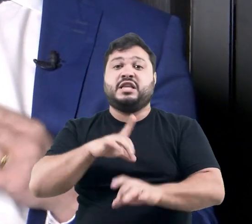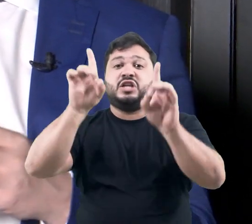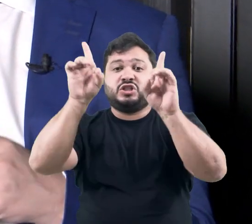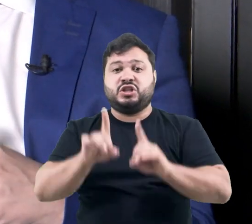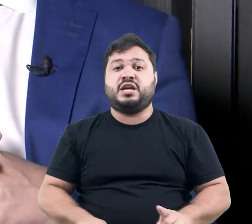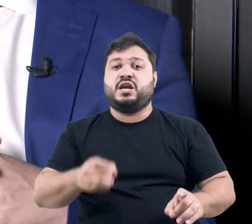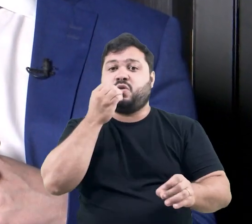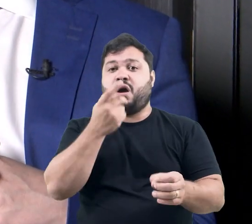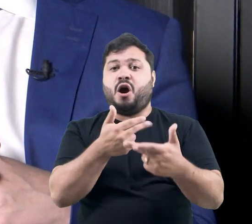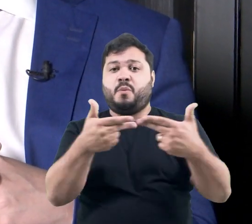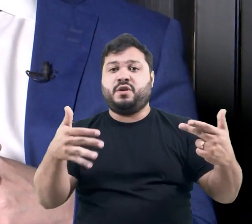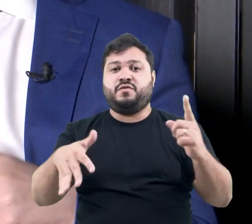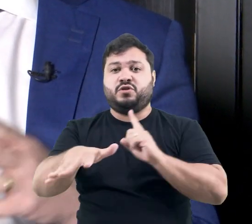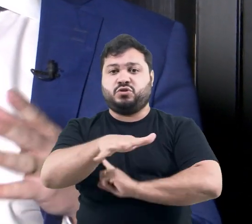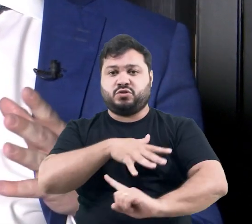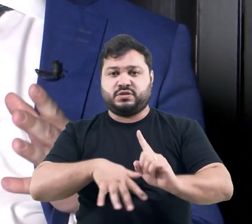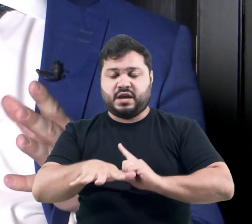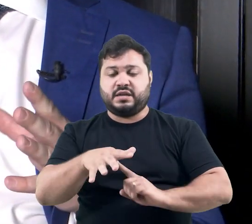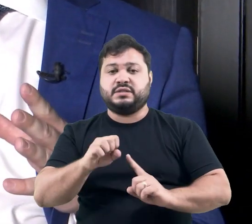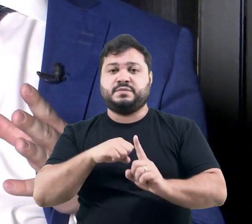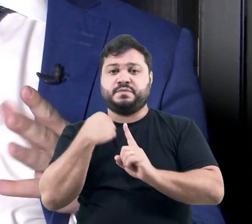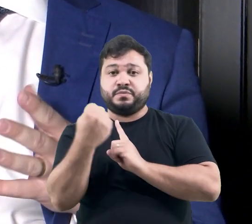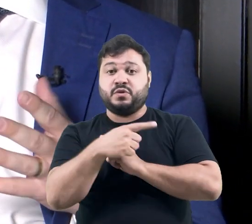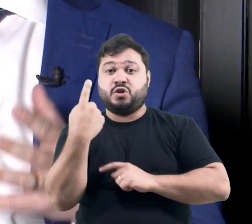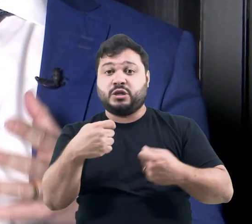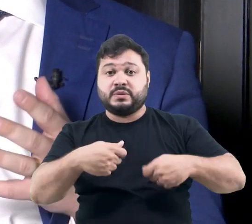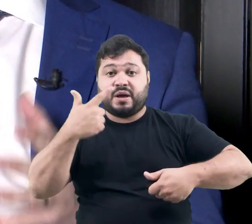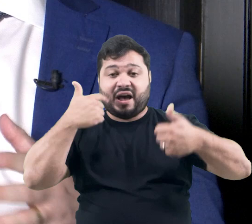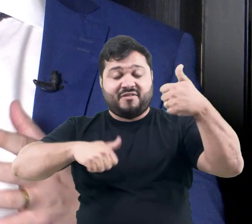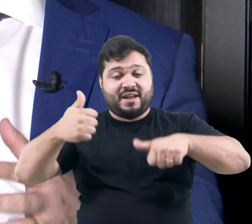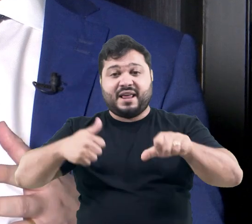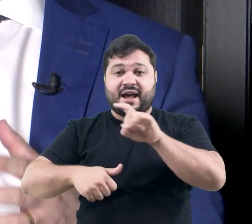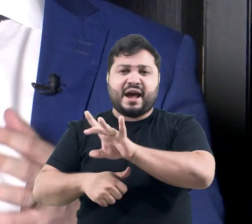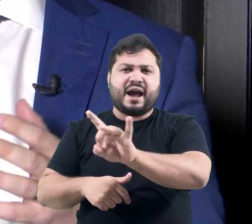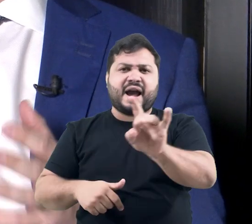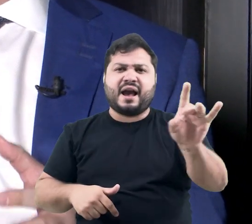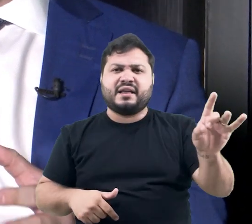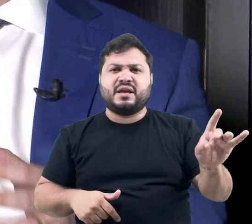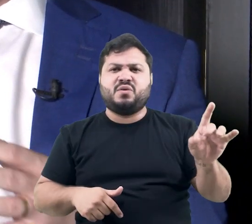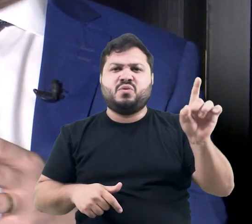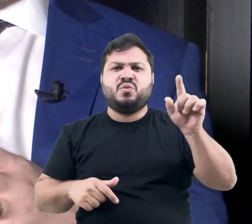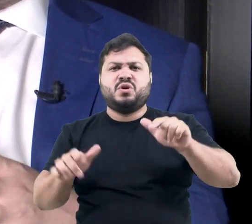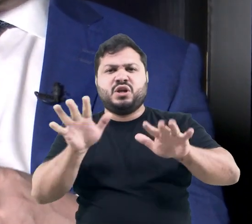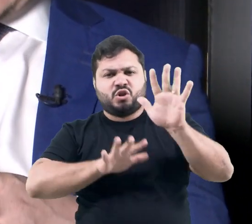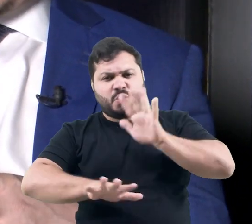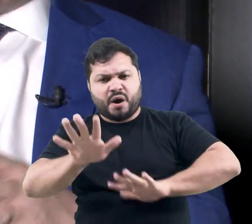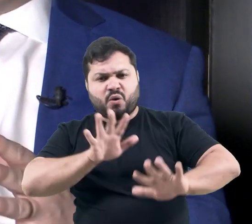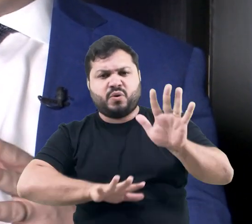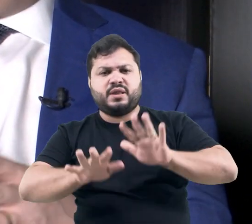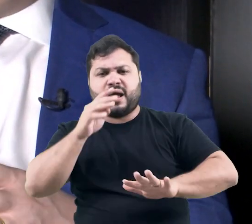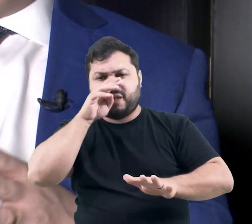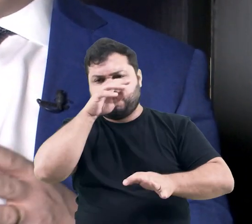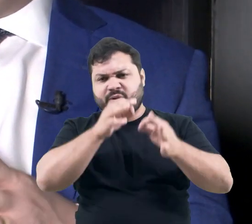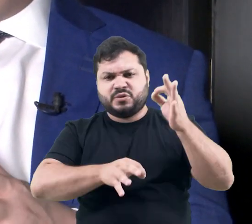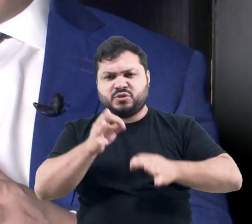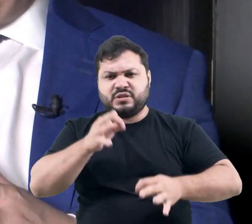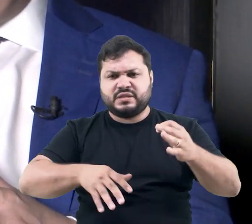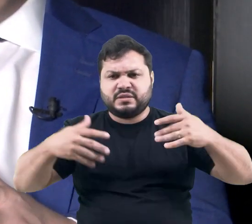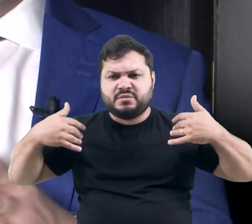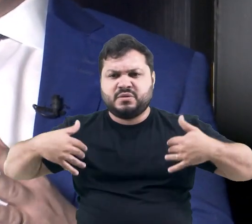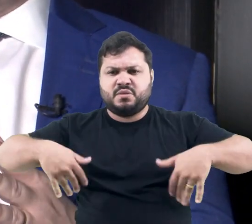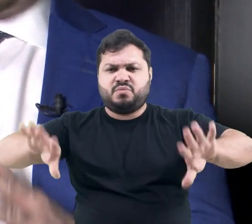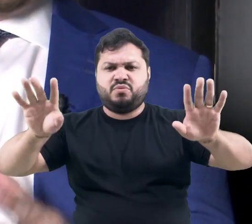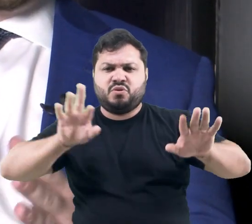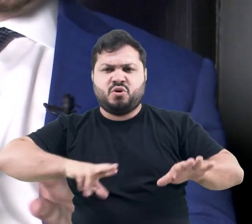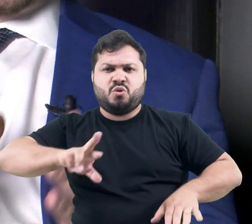vai ter direito a benefícios sociais. Então nós temos que avaliar cada caso como um caso e tomar cuidado com judicialização